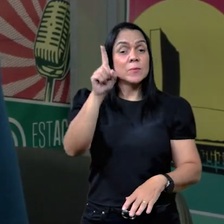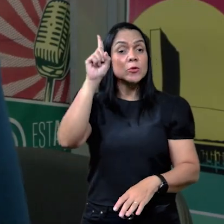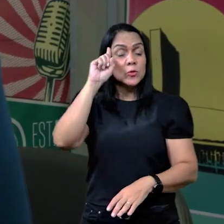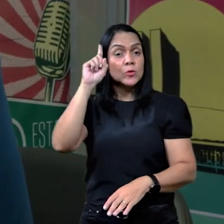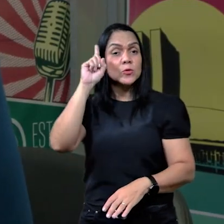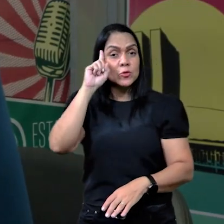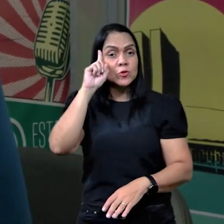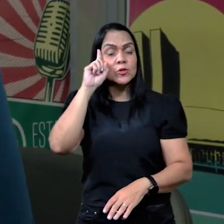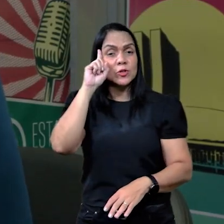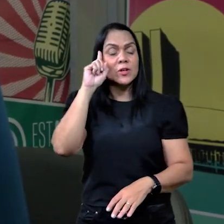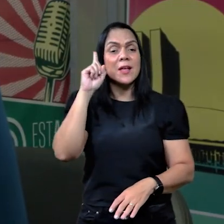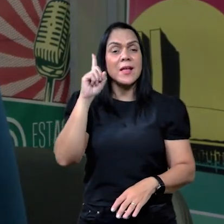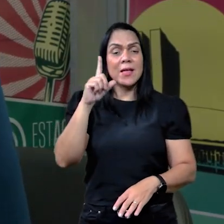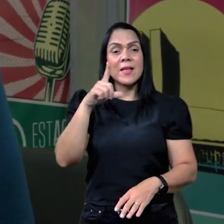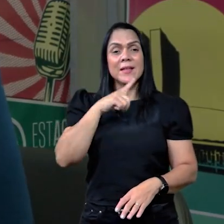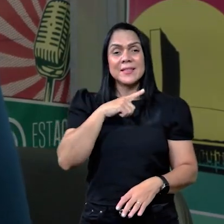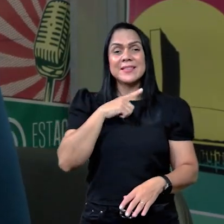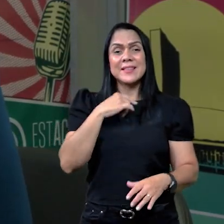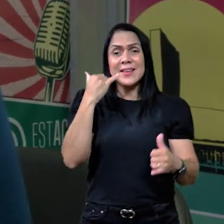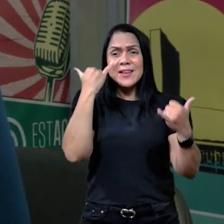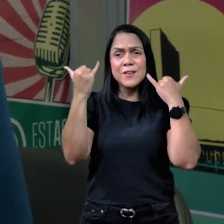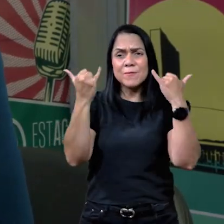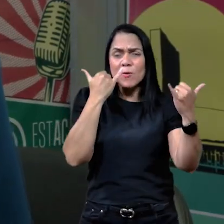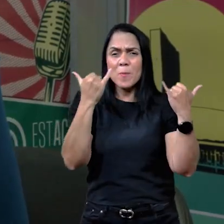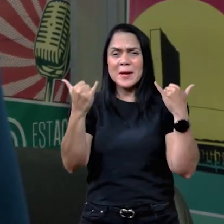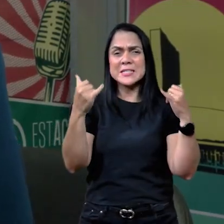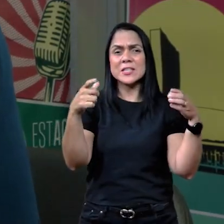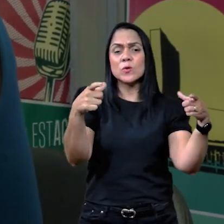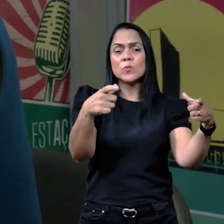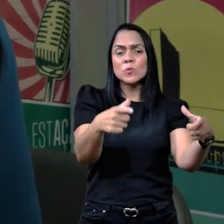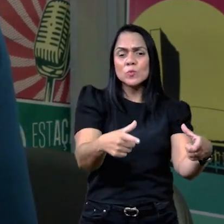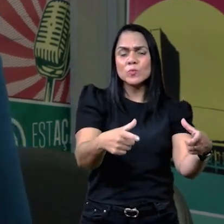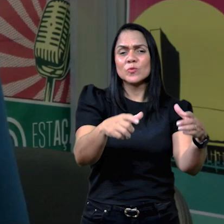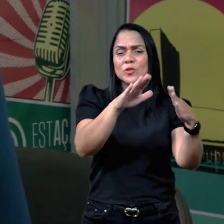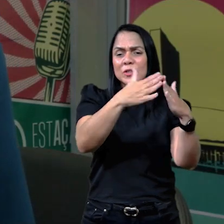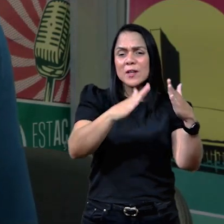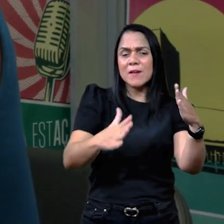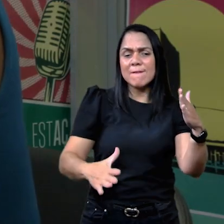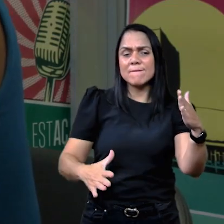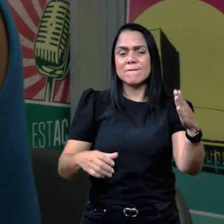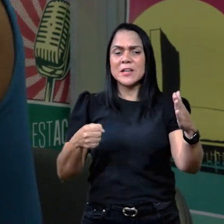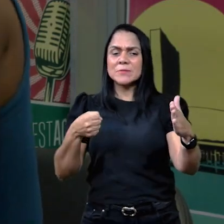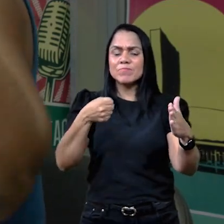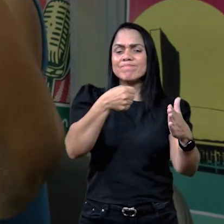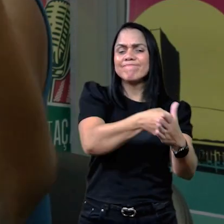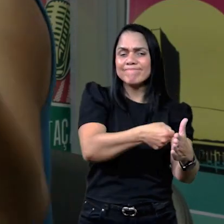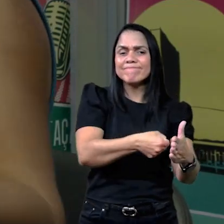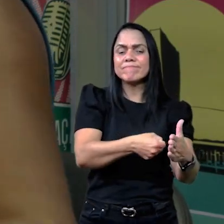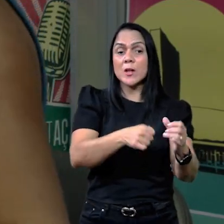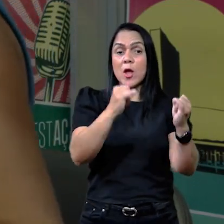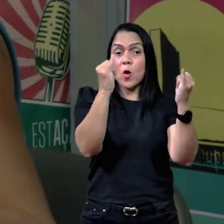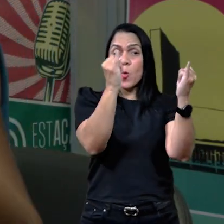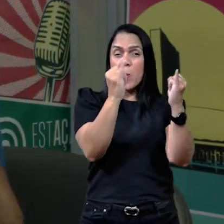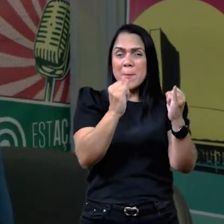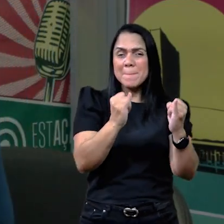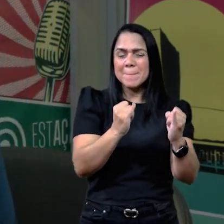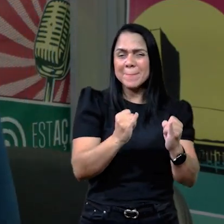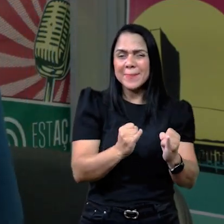tem sido assim, noticiado que um terreiro foi atacado, que um terreiro foi depredado, que uma